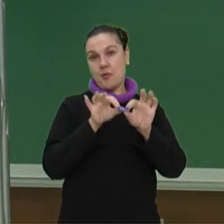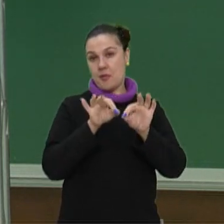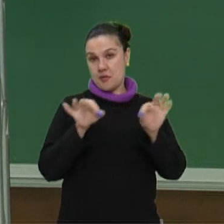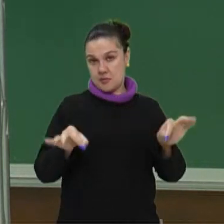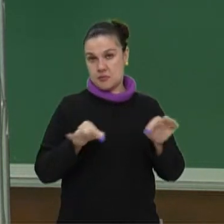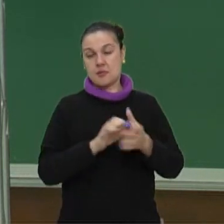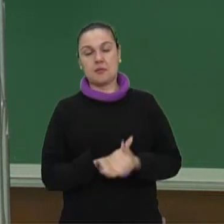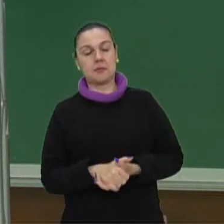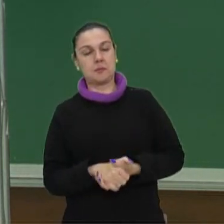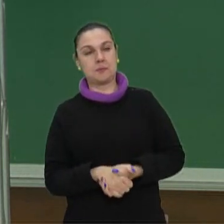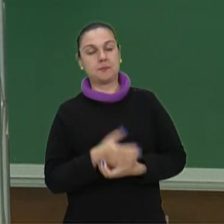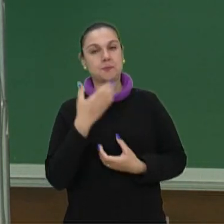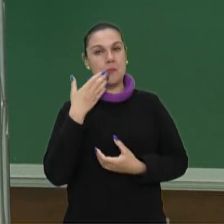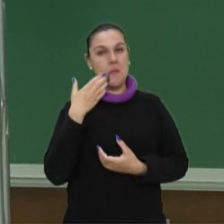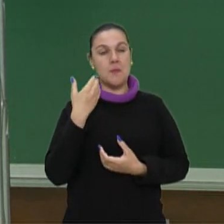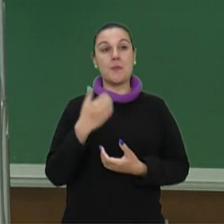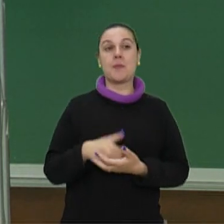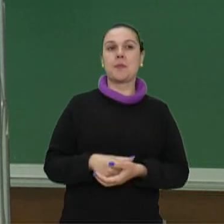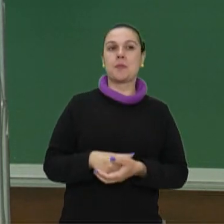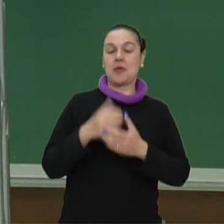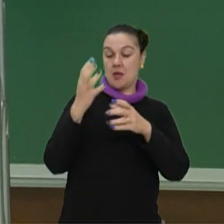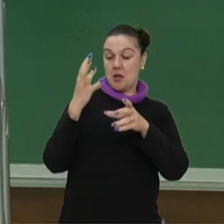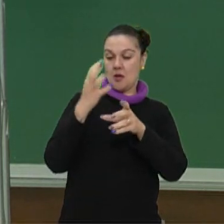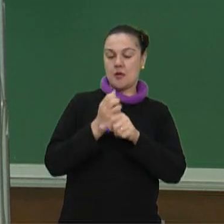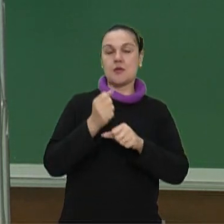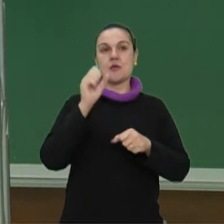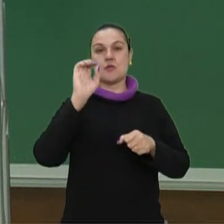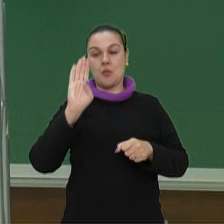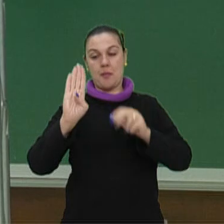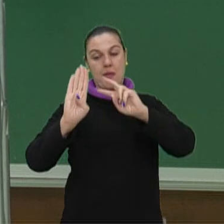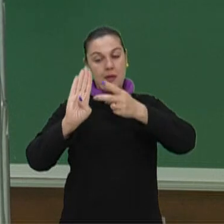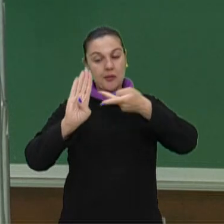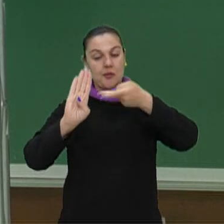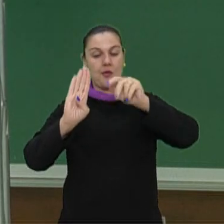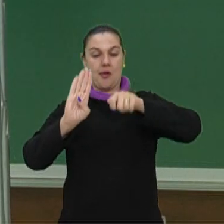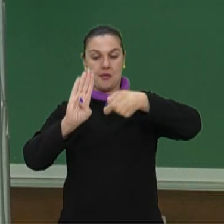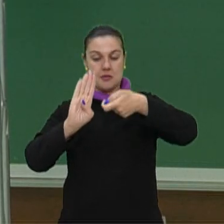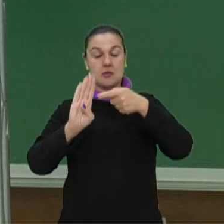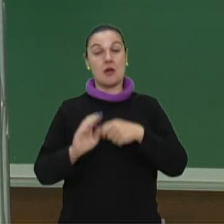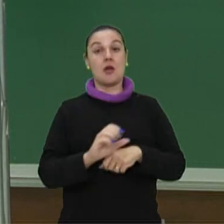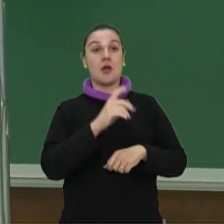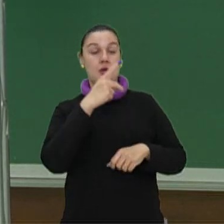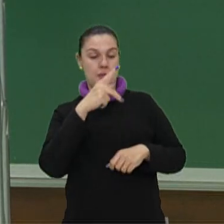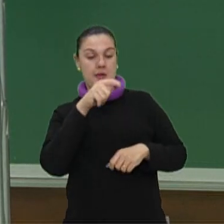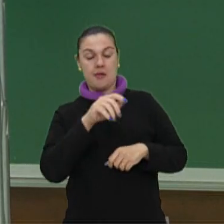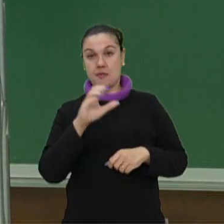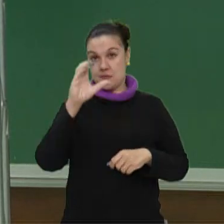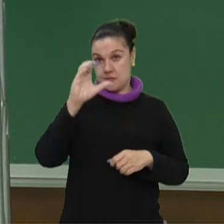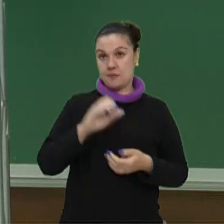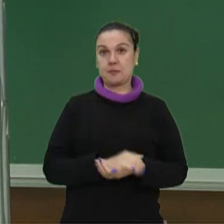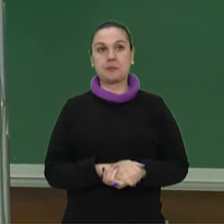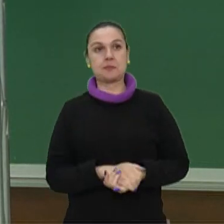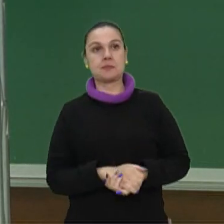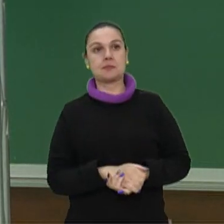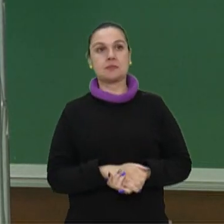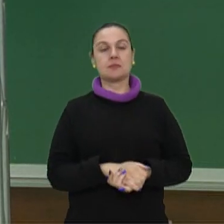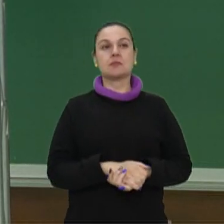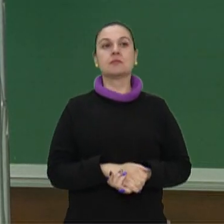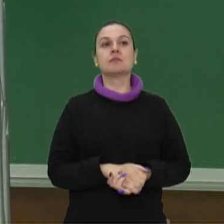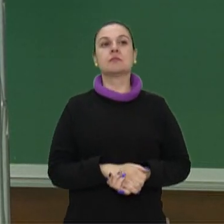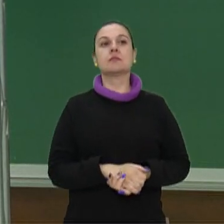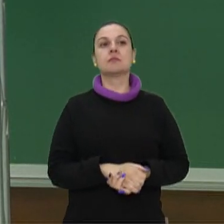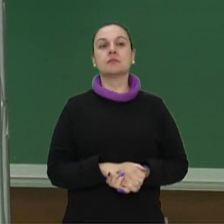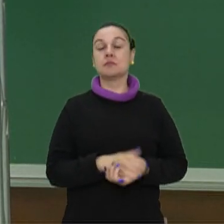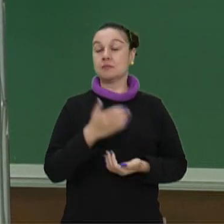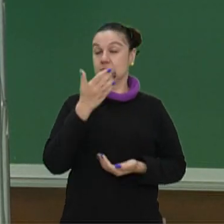1, então fica fácil para a gente, né? A soma é o B com sinal trocado e o produto é o termo C, né? E vamos lá,